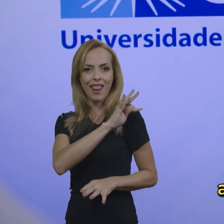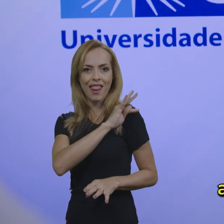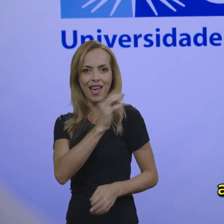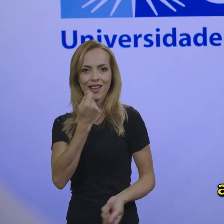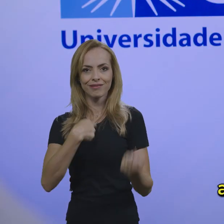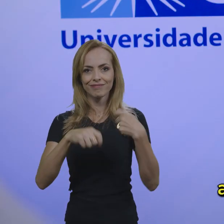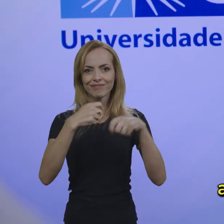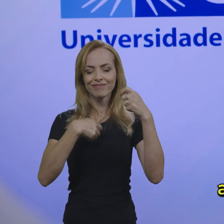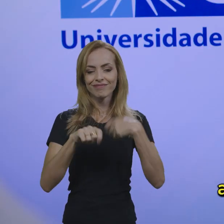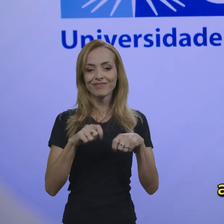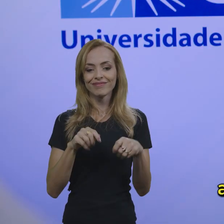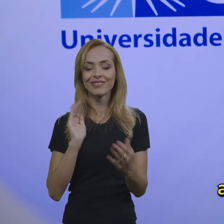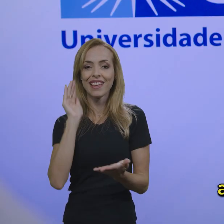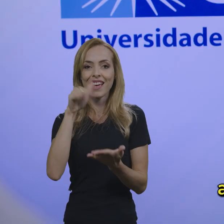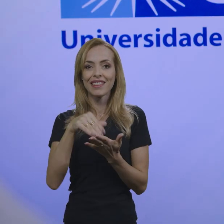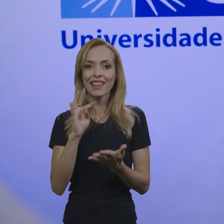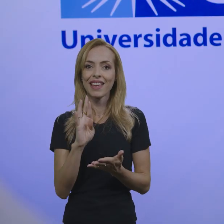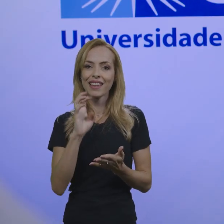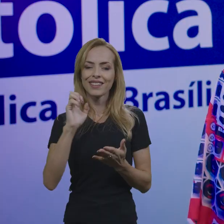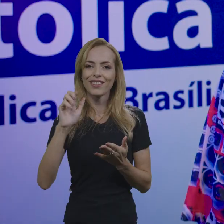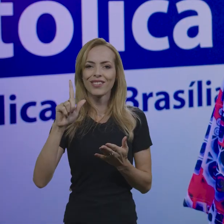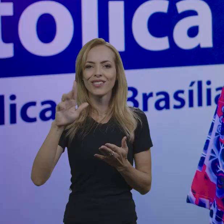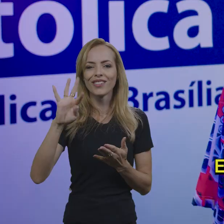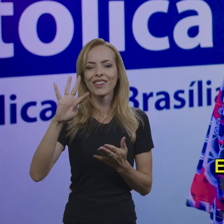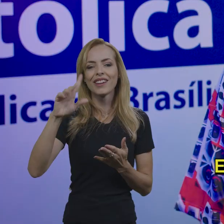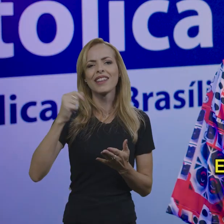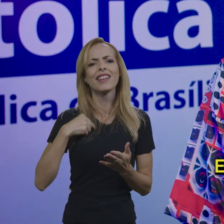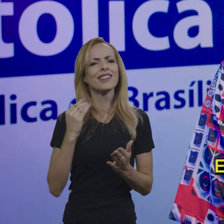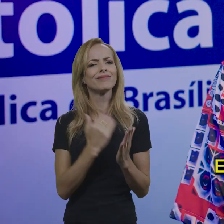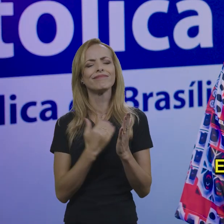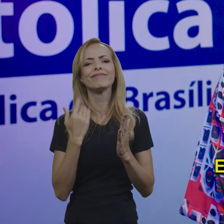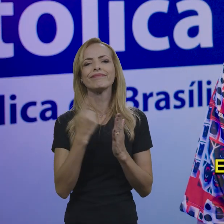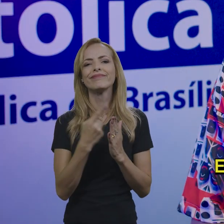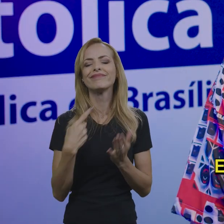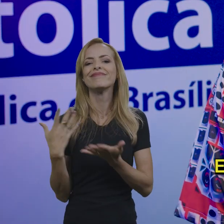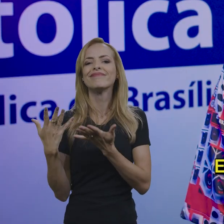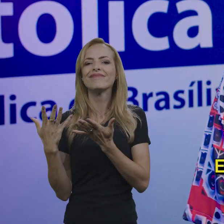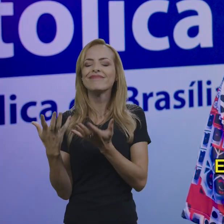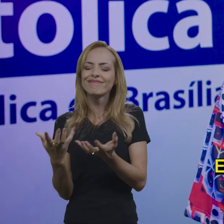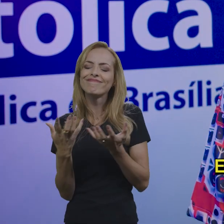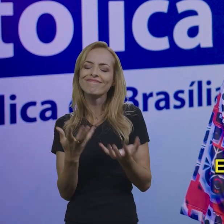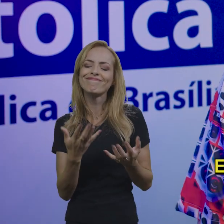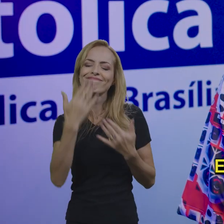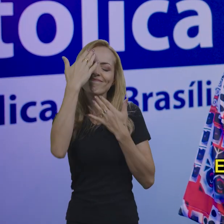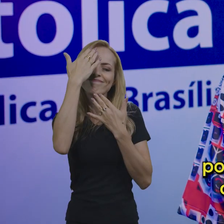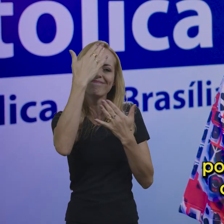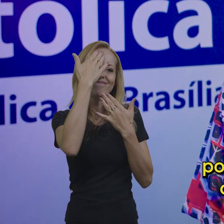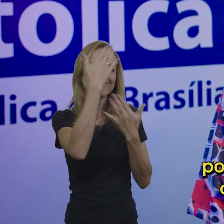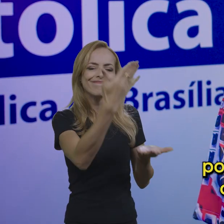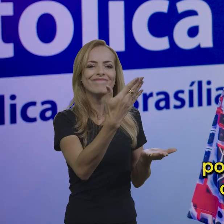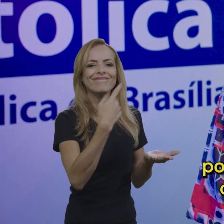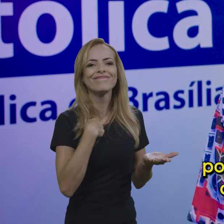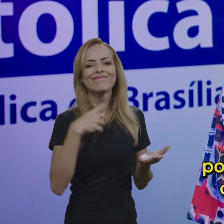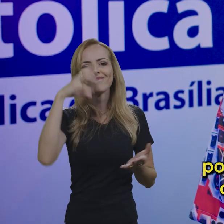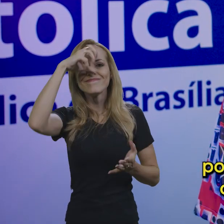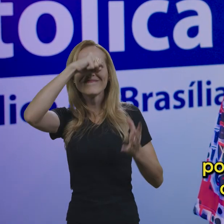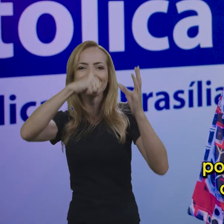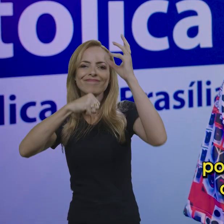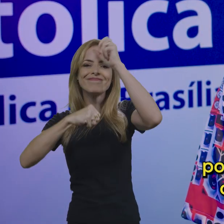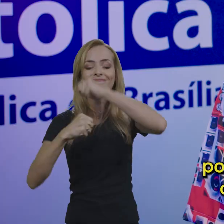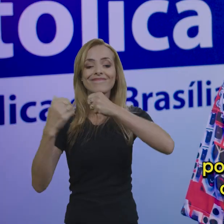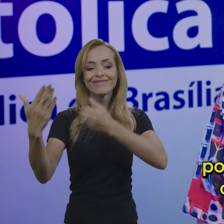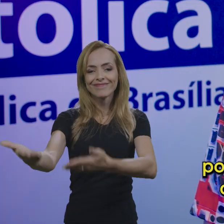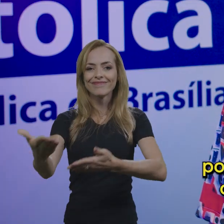técnicos administrativos até a reitoria. E acima de tudo, quero deixar aqui a minha gratidão por ter trocado e aprendido